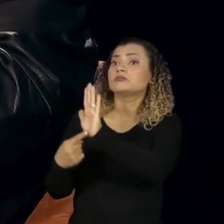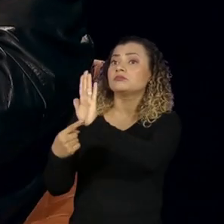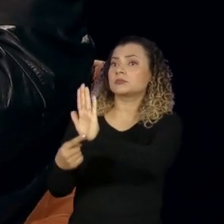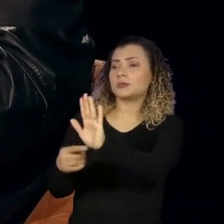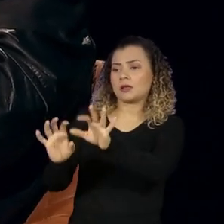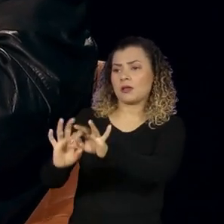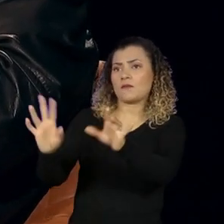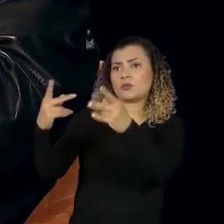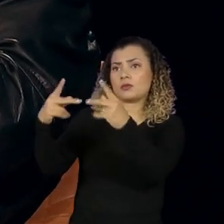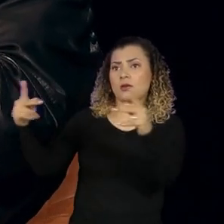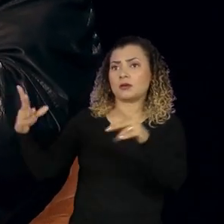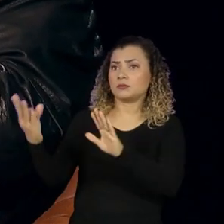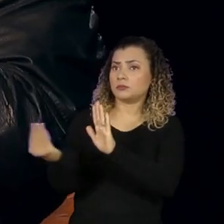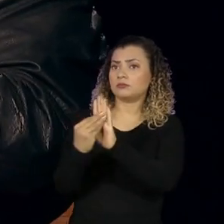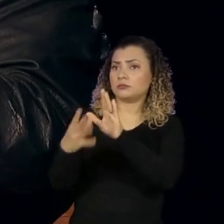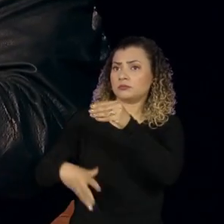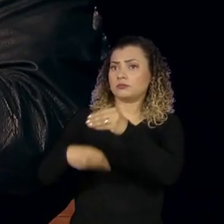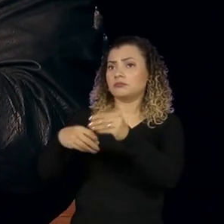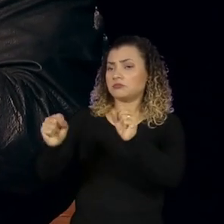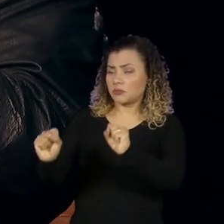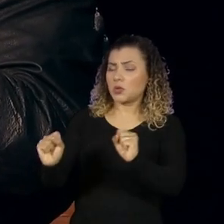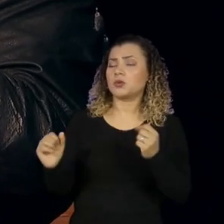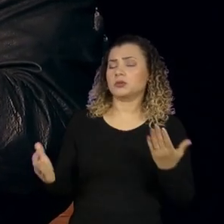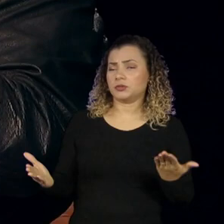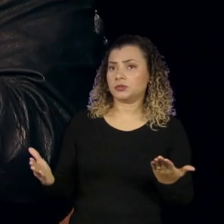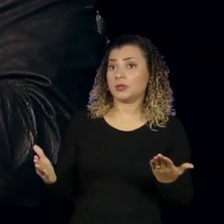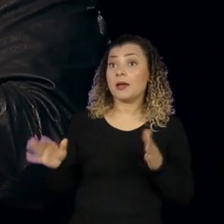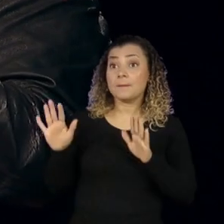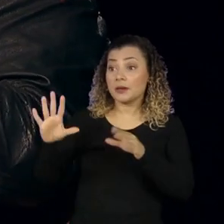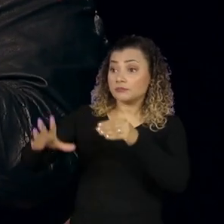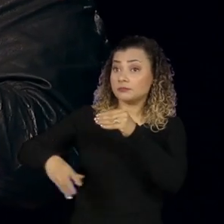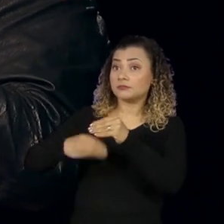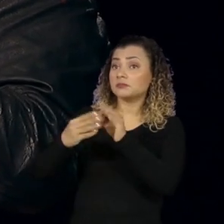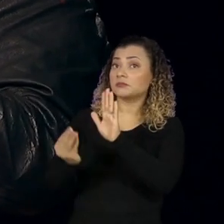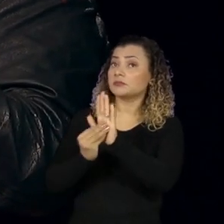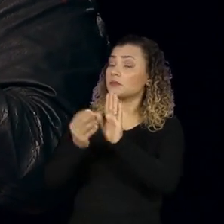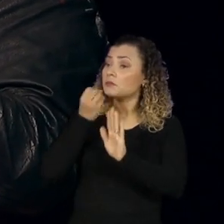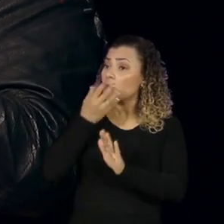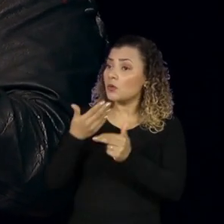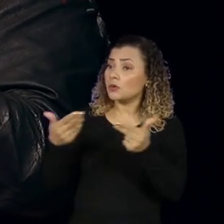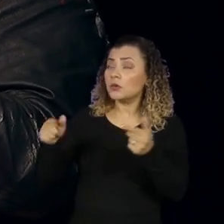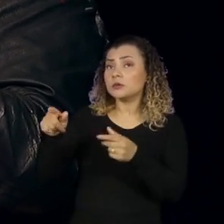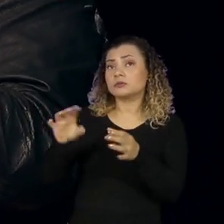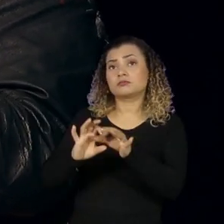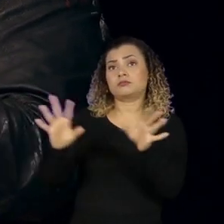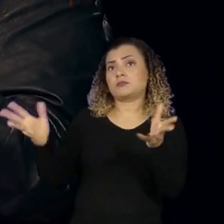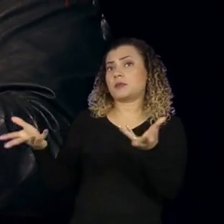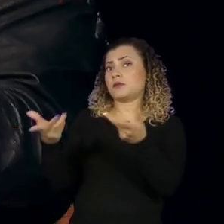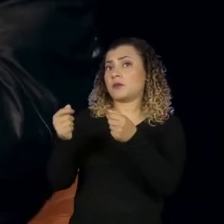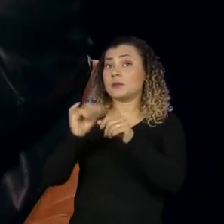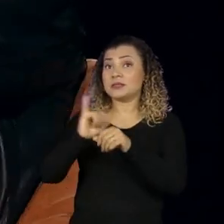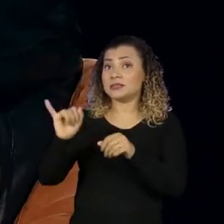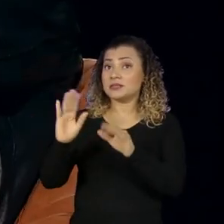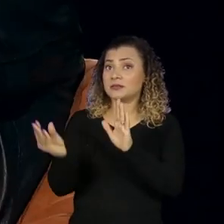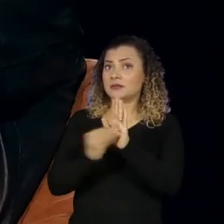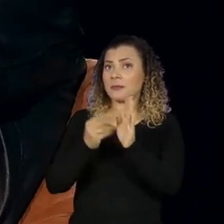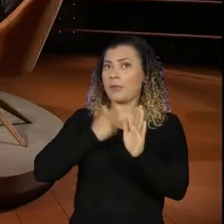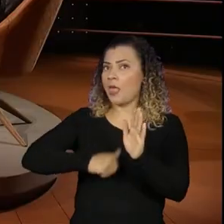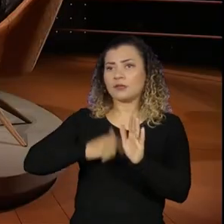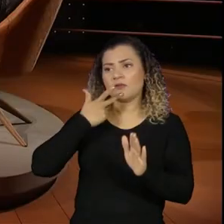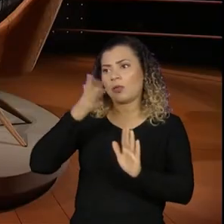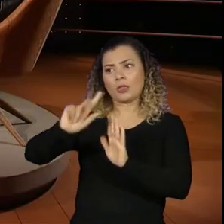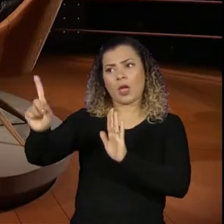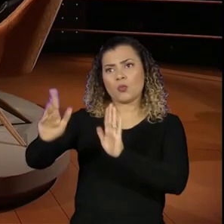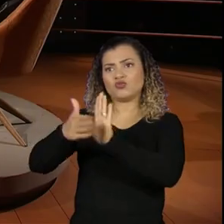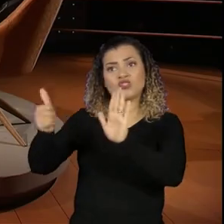ficar à vontade para colocar o dele, né? E aí, quando ele coloca coisas boas, eu acho genial, né? Agora, se ele colocar uma merda, eu falo, não, isso não,